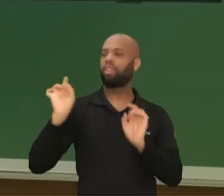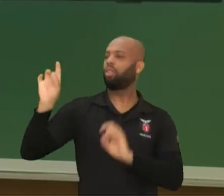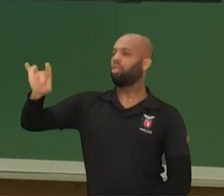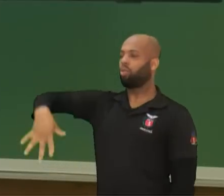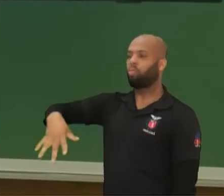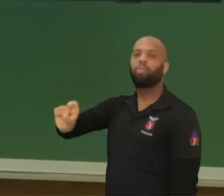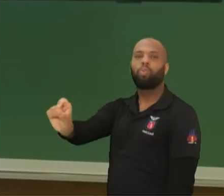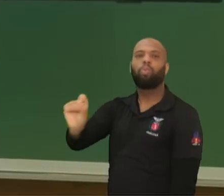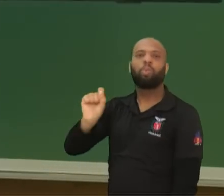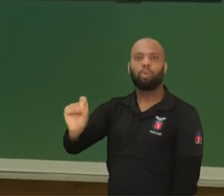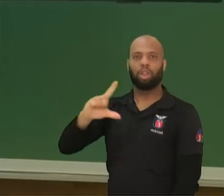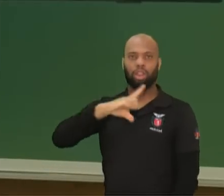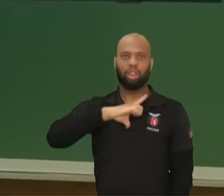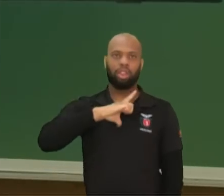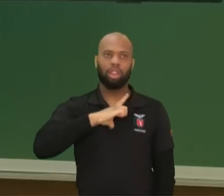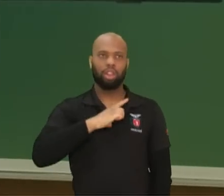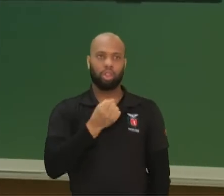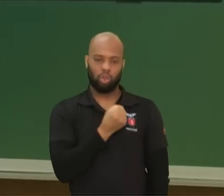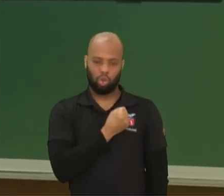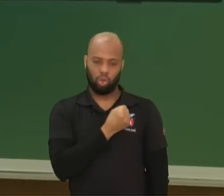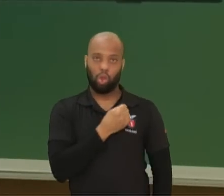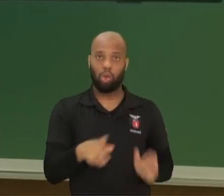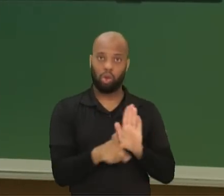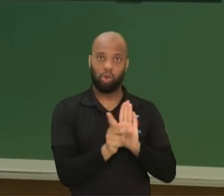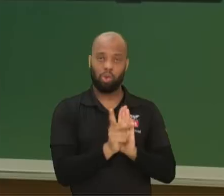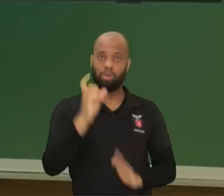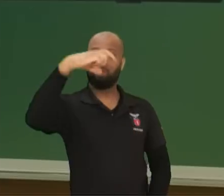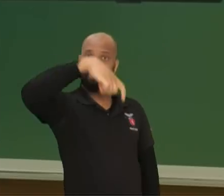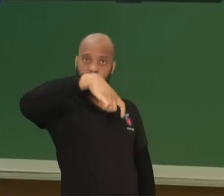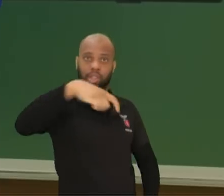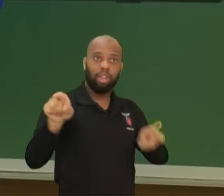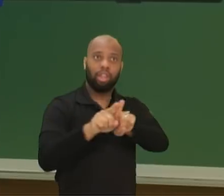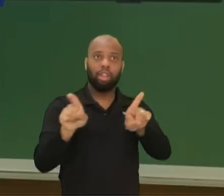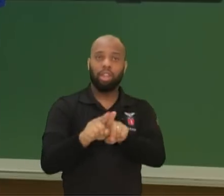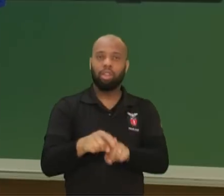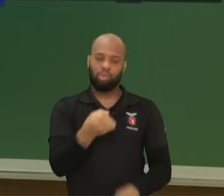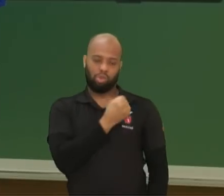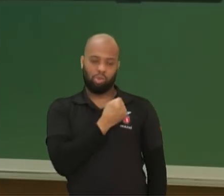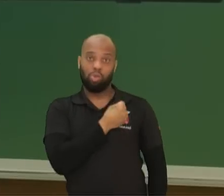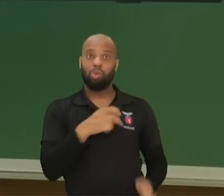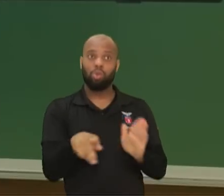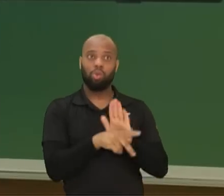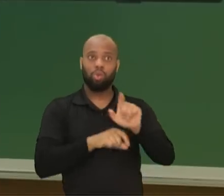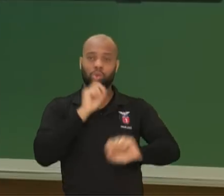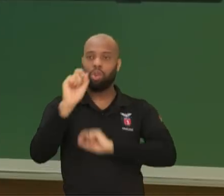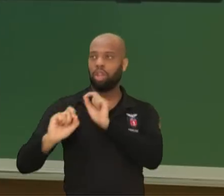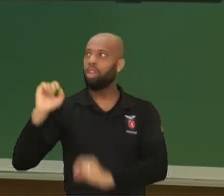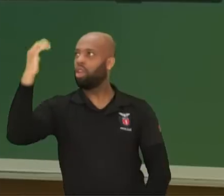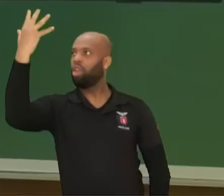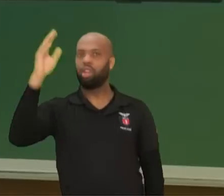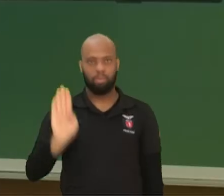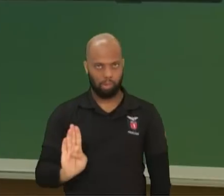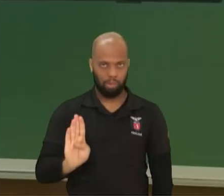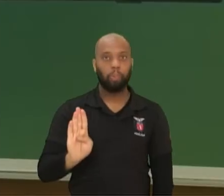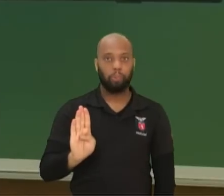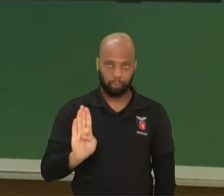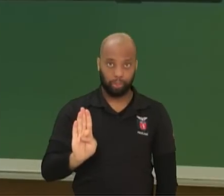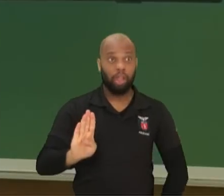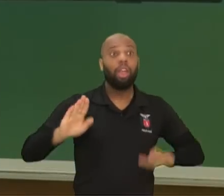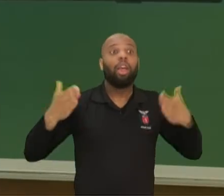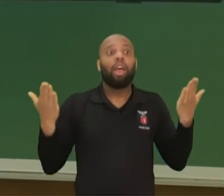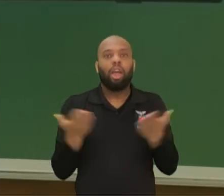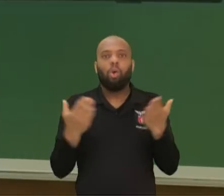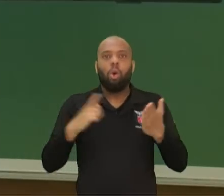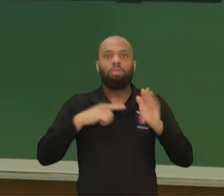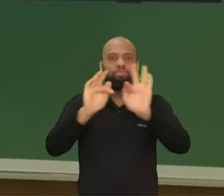sobrou? O número de elementos da interseção e o número de elementos aqui do evento B, tá bom? Então,